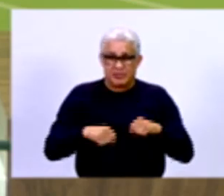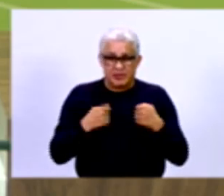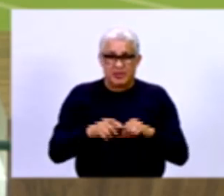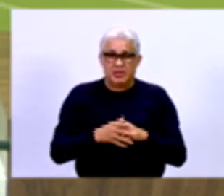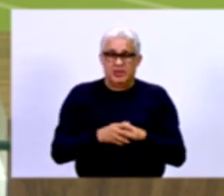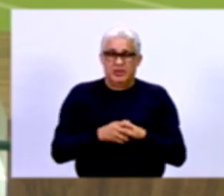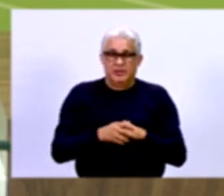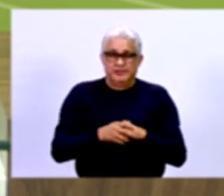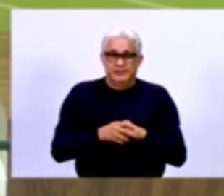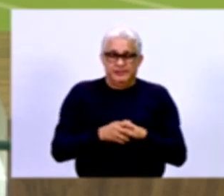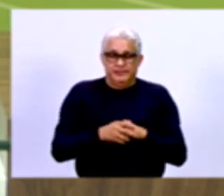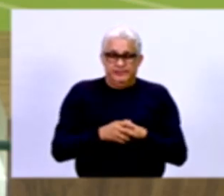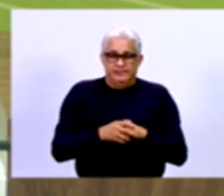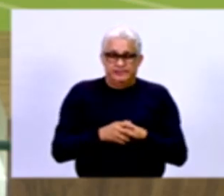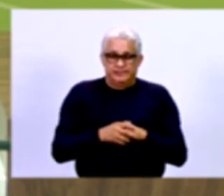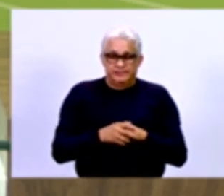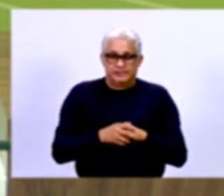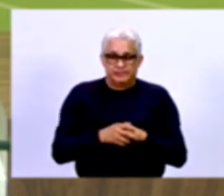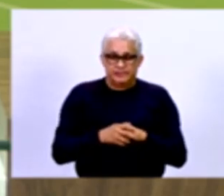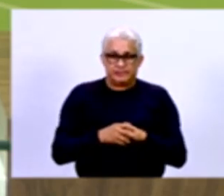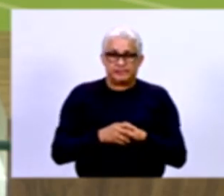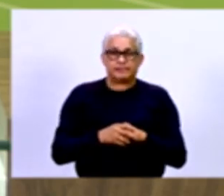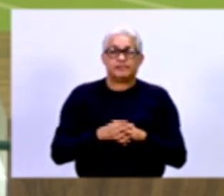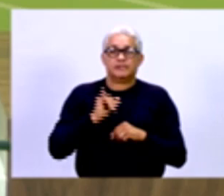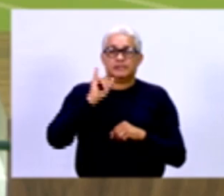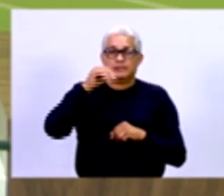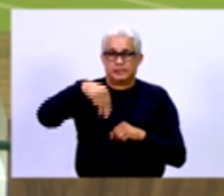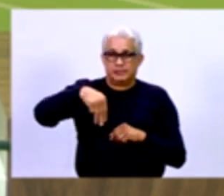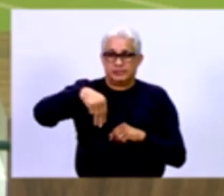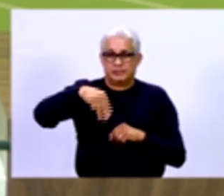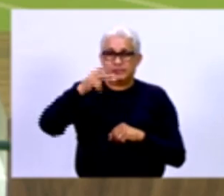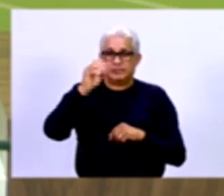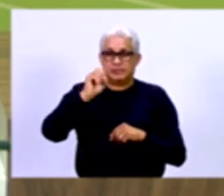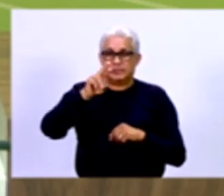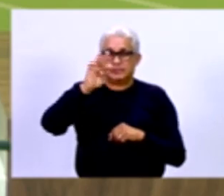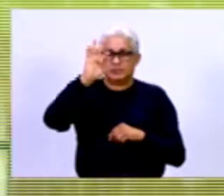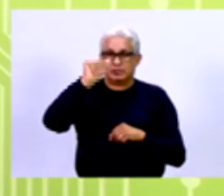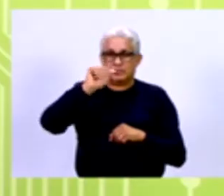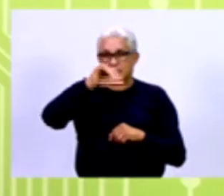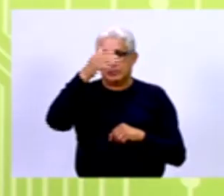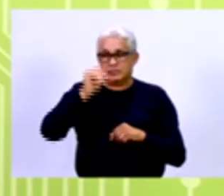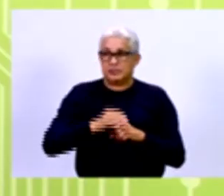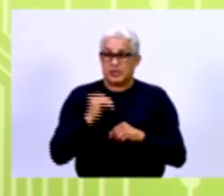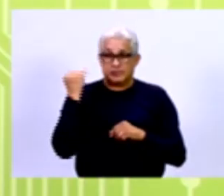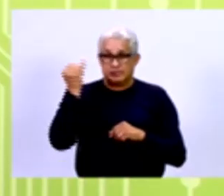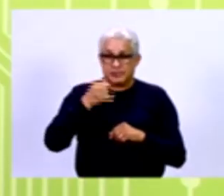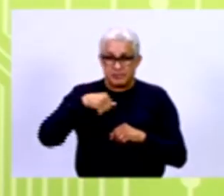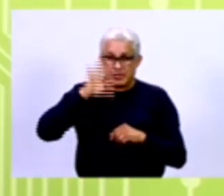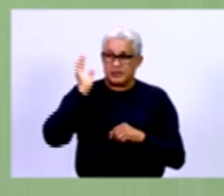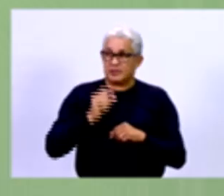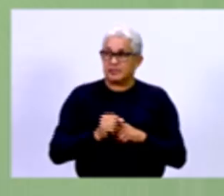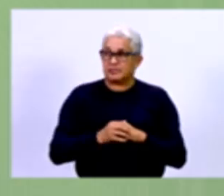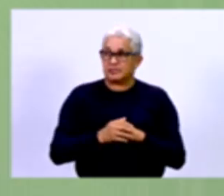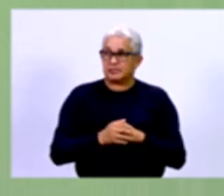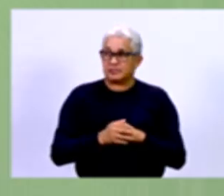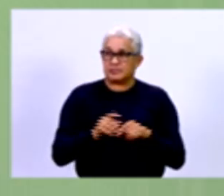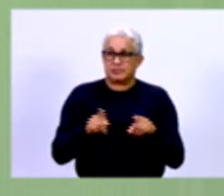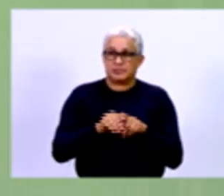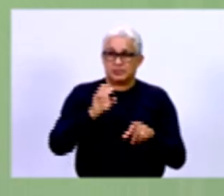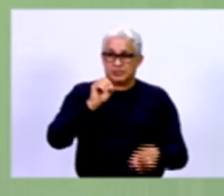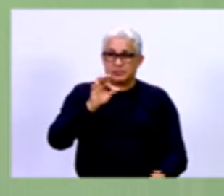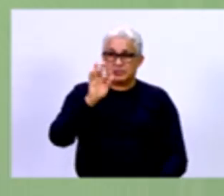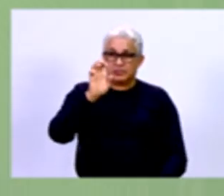esses agentes que atuam nessa importação como coisa ainda mais importante. Ok, os ofertantes de